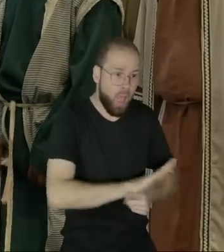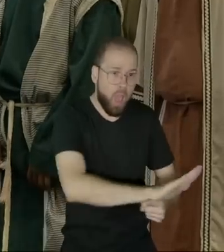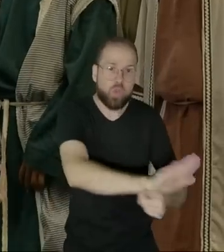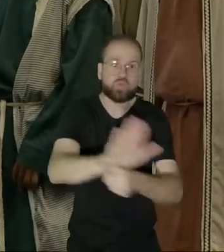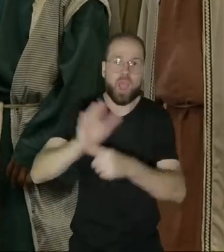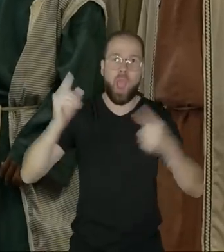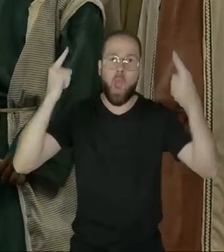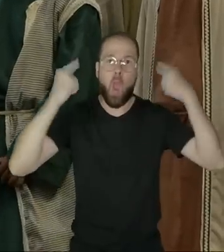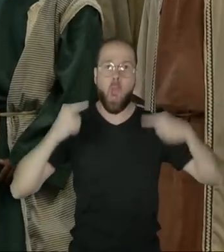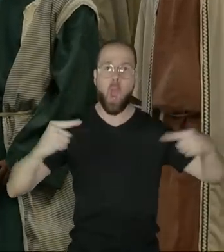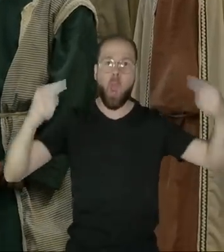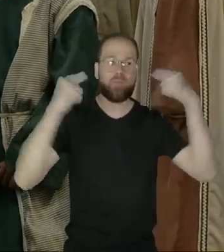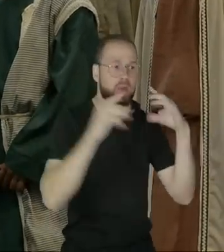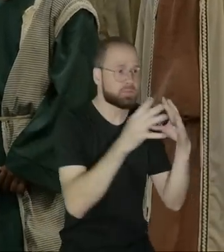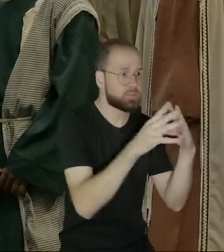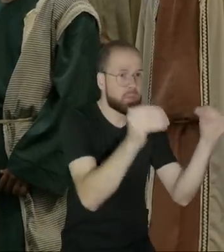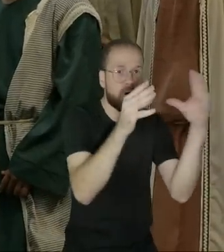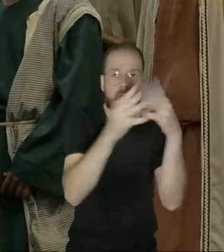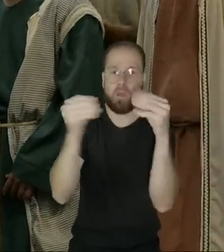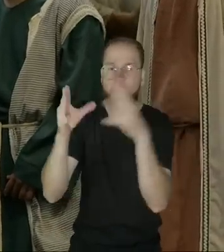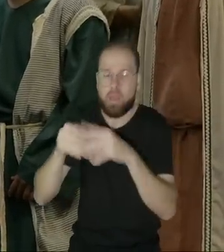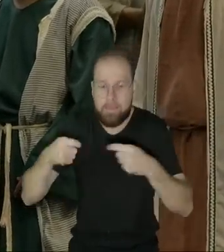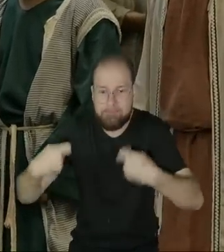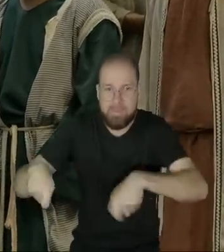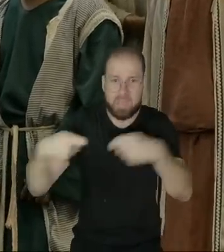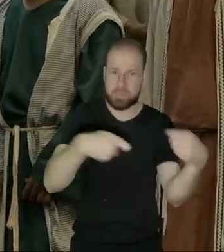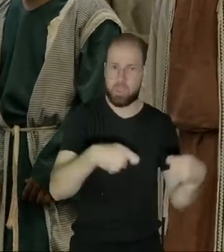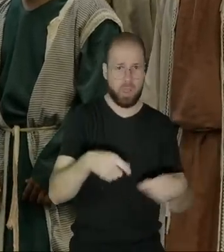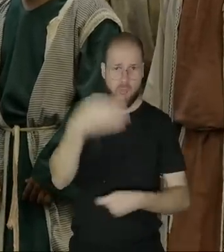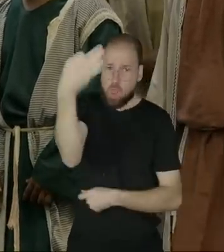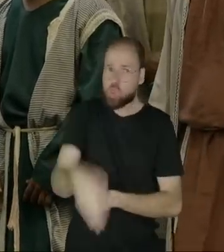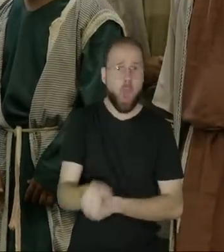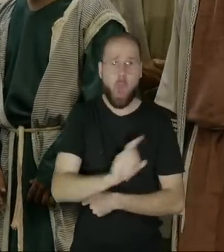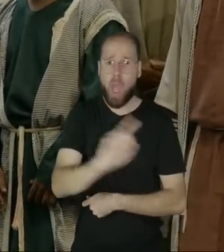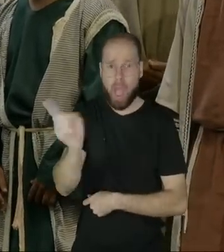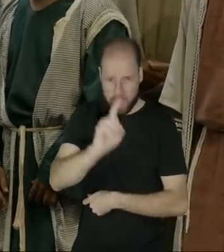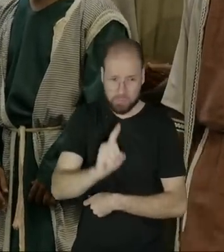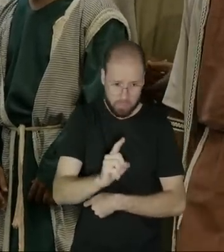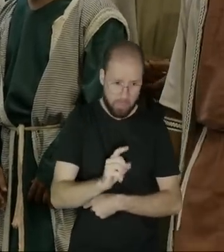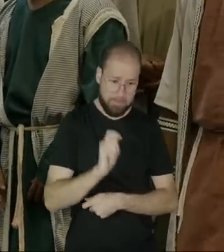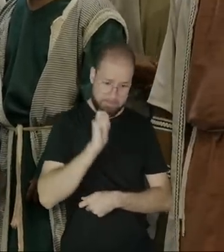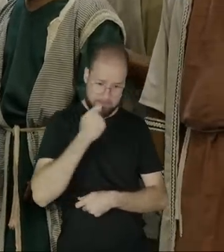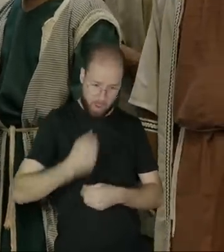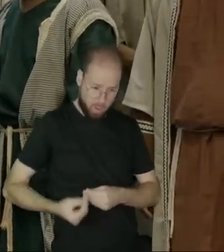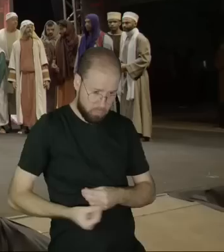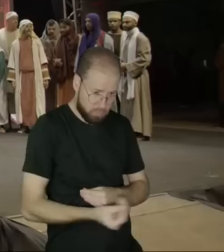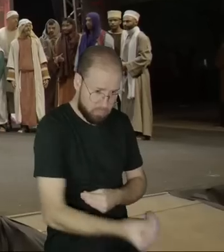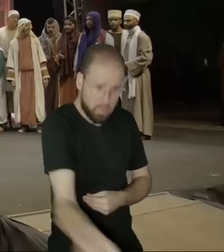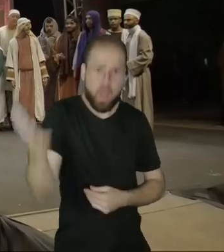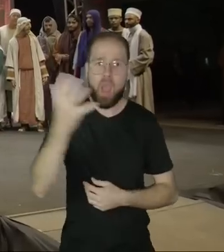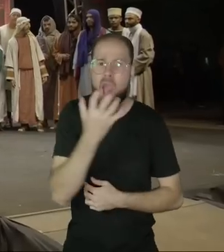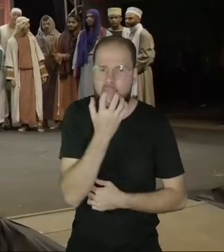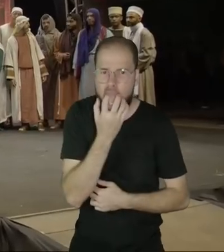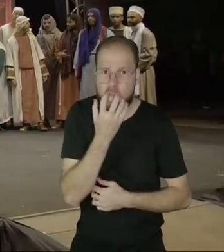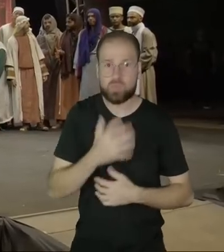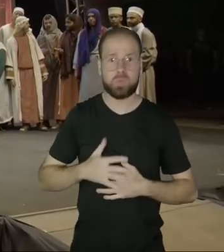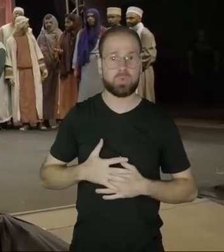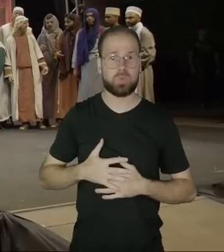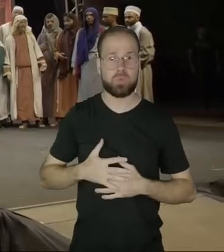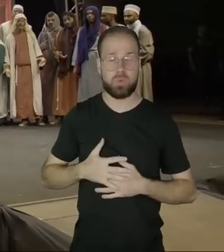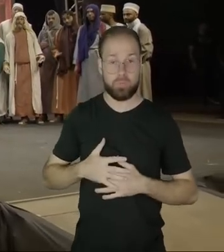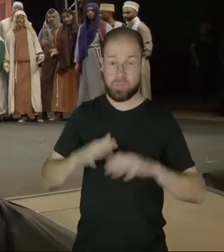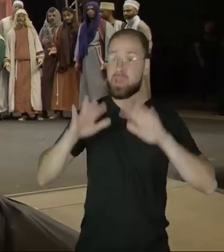Israel. Não é certo tirar o pão dos filhos e lançá-los aos cachorrinhos. Sim, senhor. Até